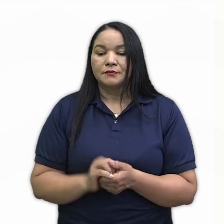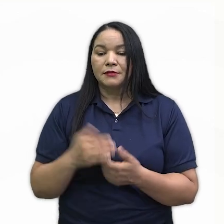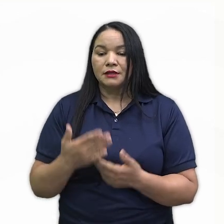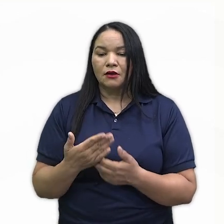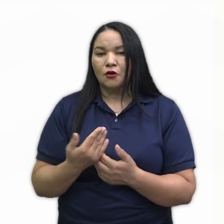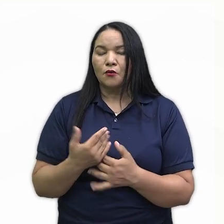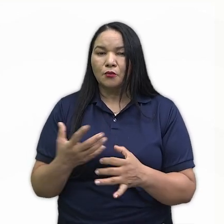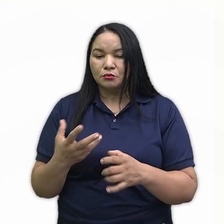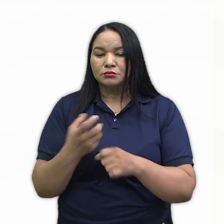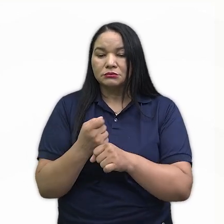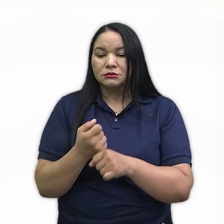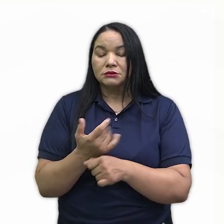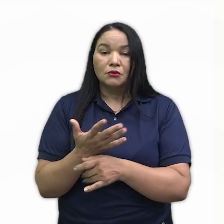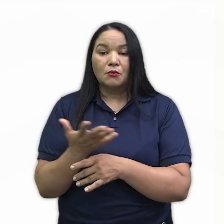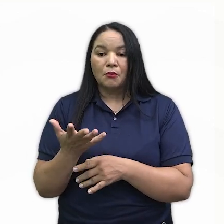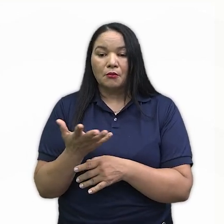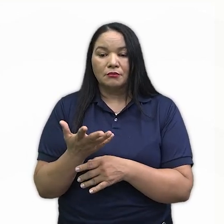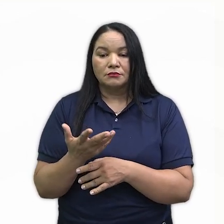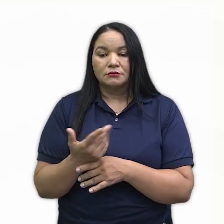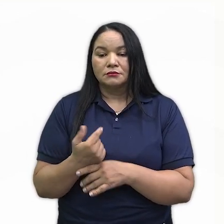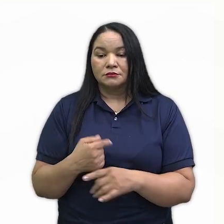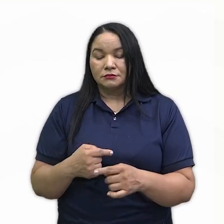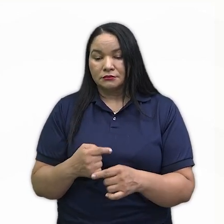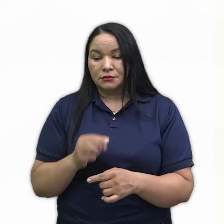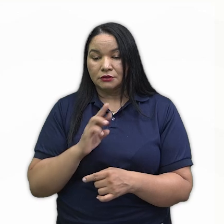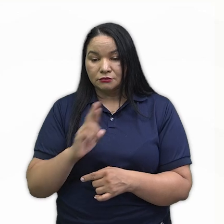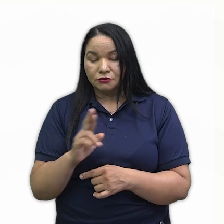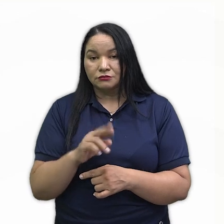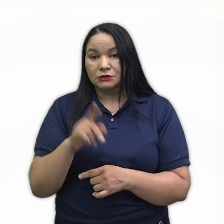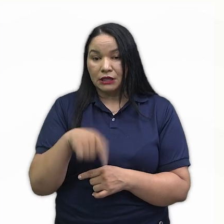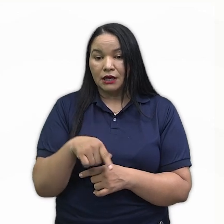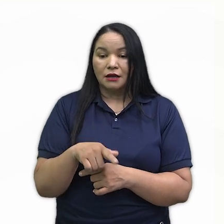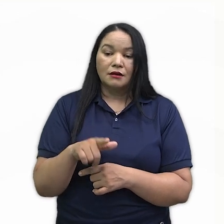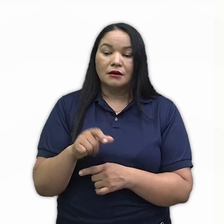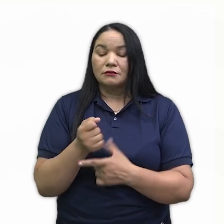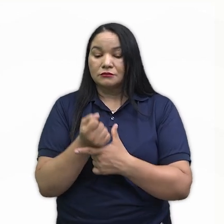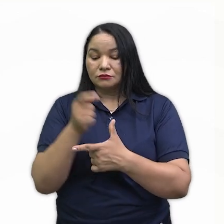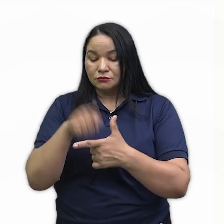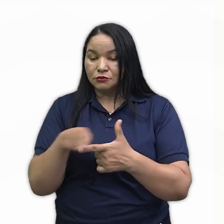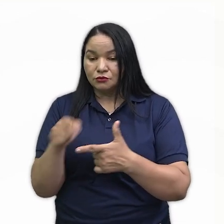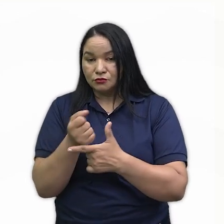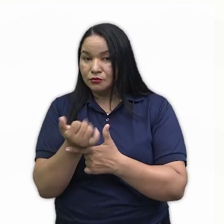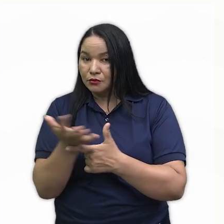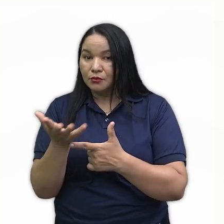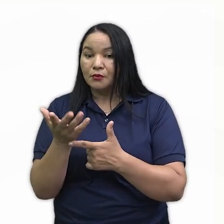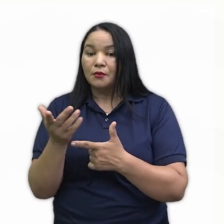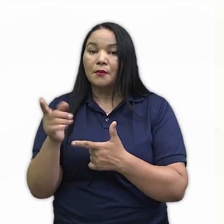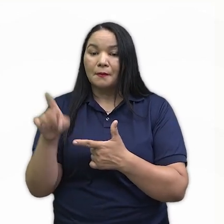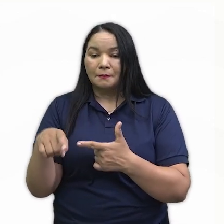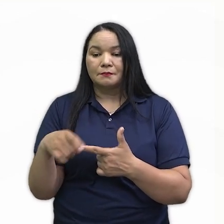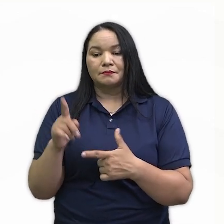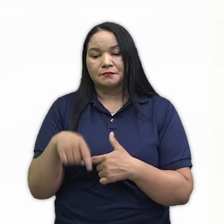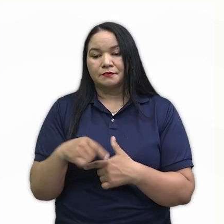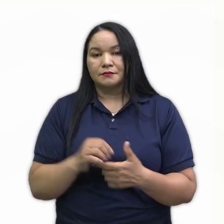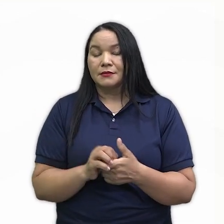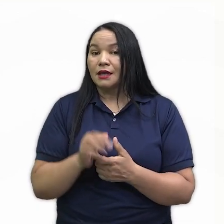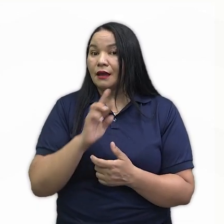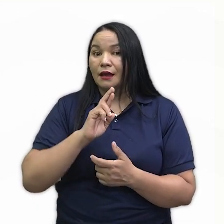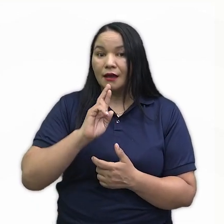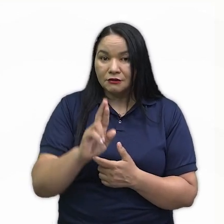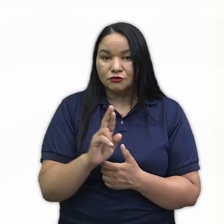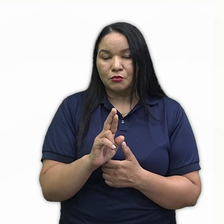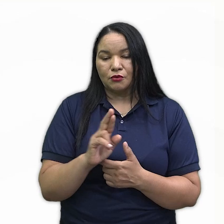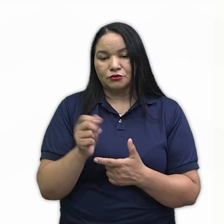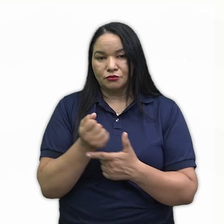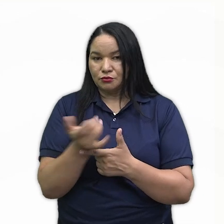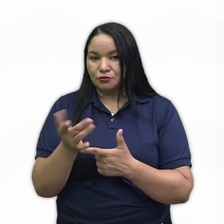operação matemática é o que se chama de logaritmo. Então, o logaritmo aí já vai ser o